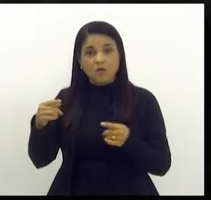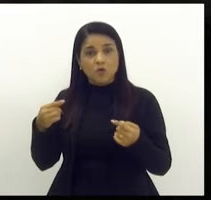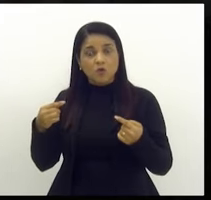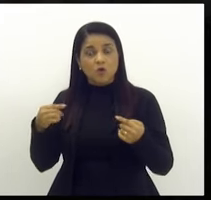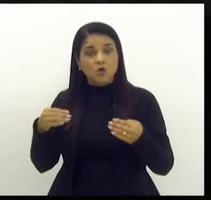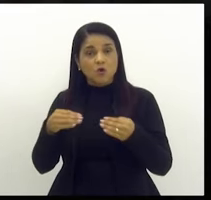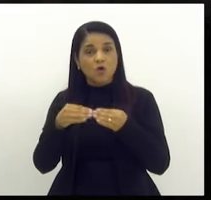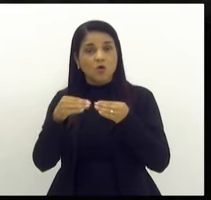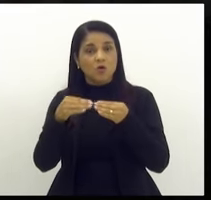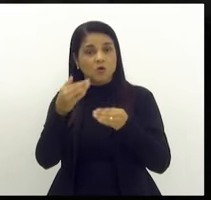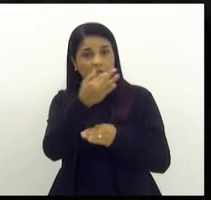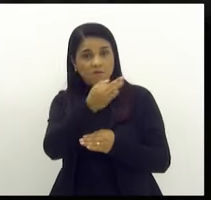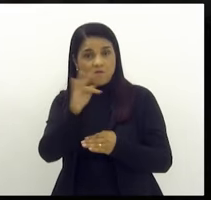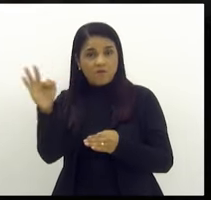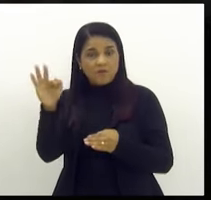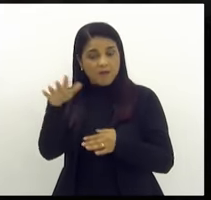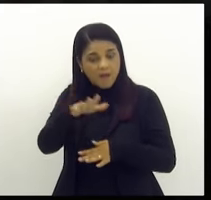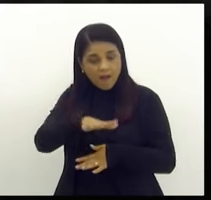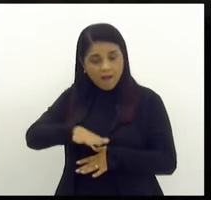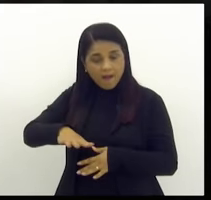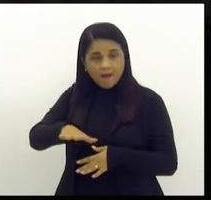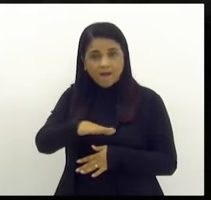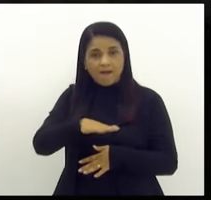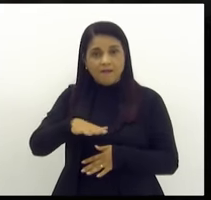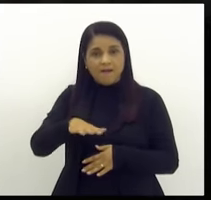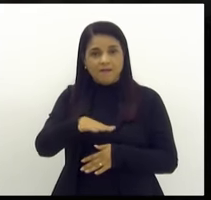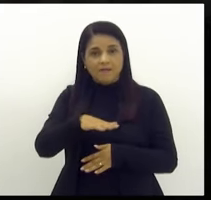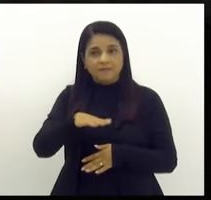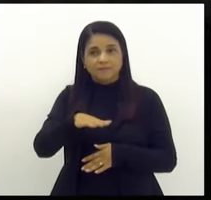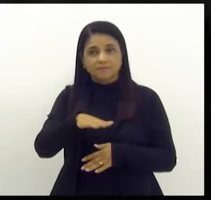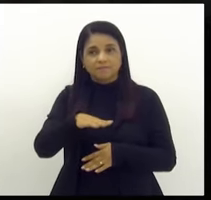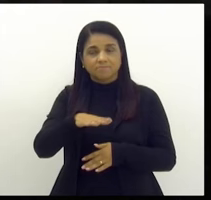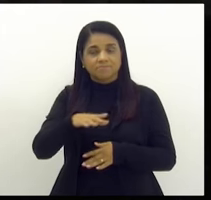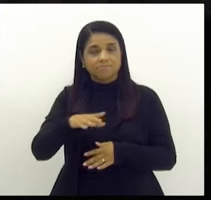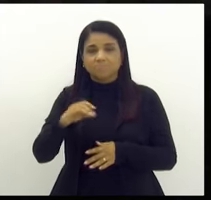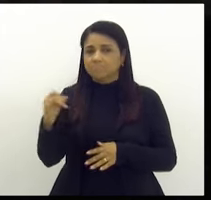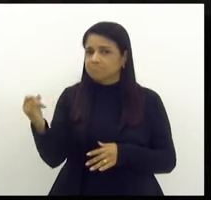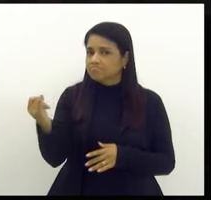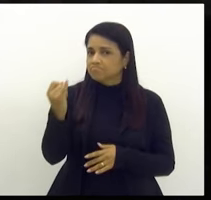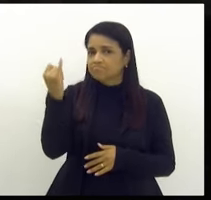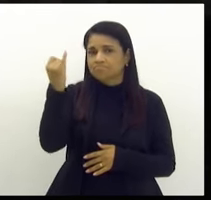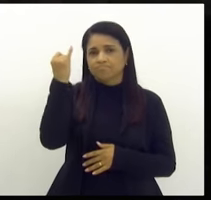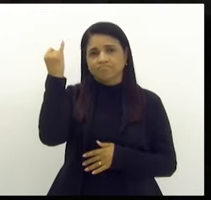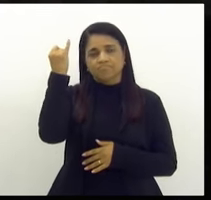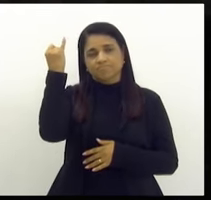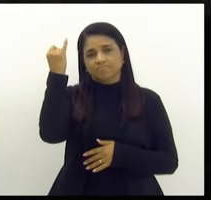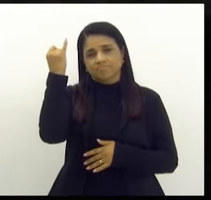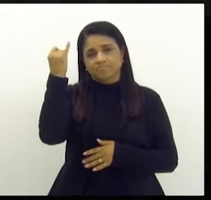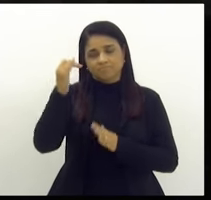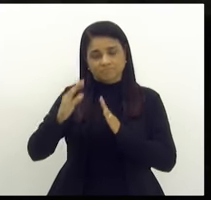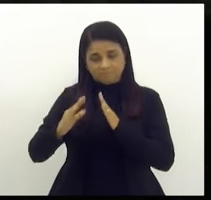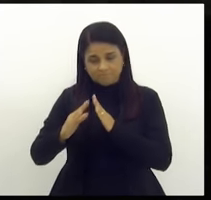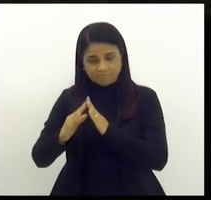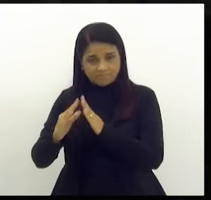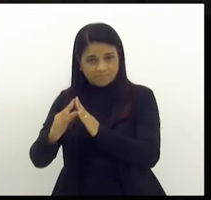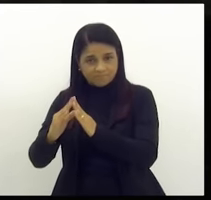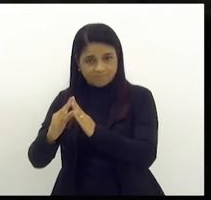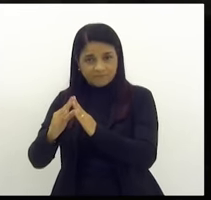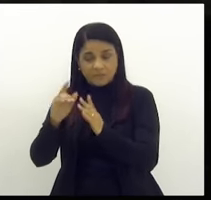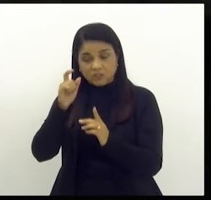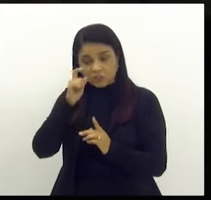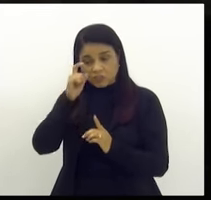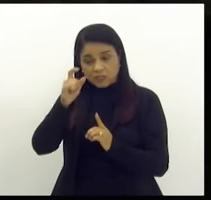Federal numa área que é fundamental habitação de interesse